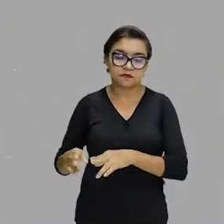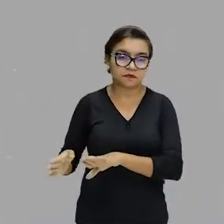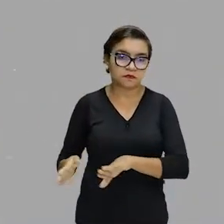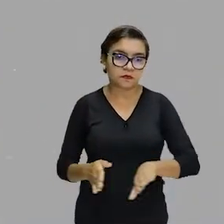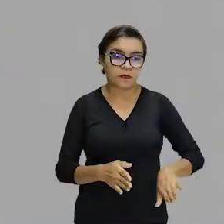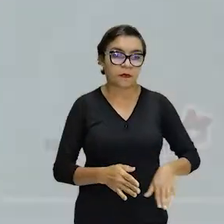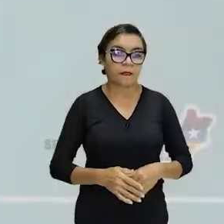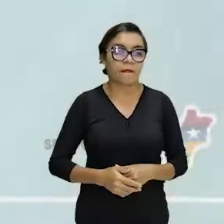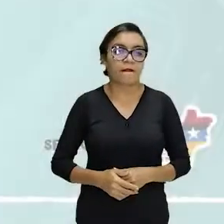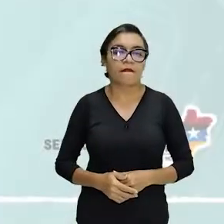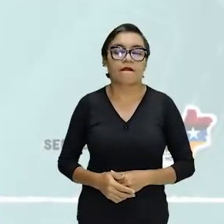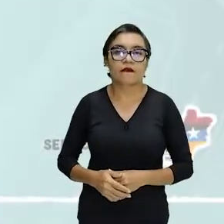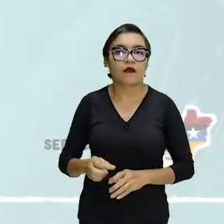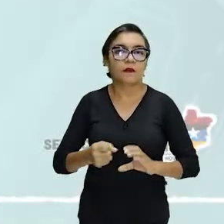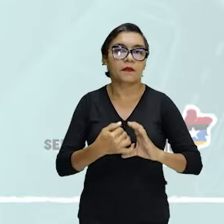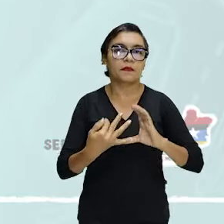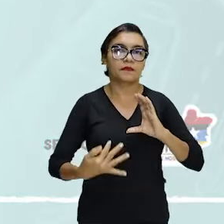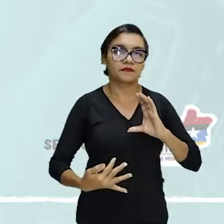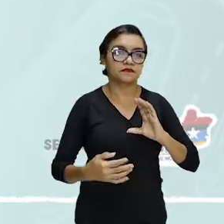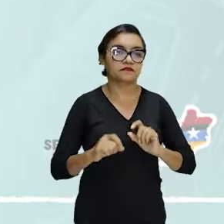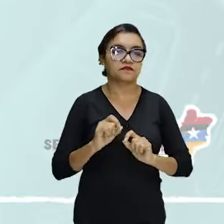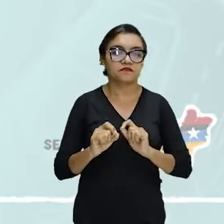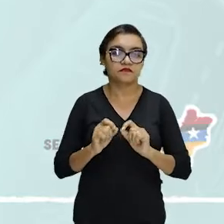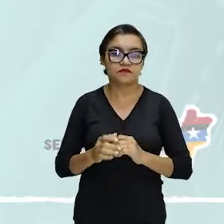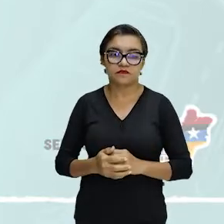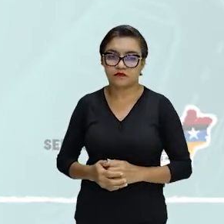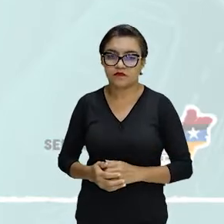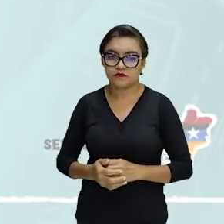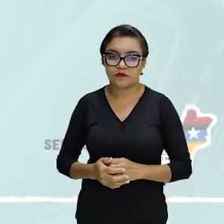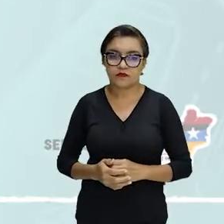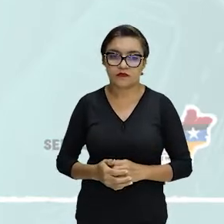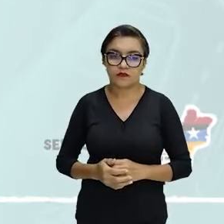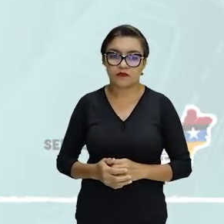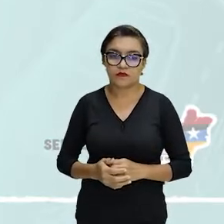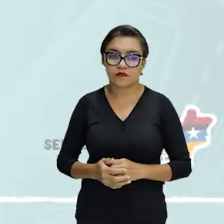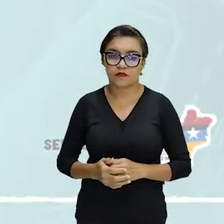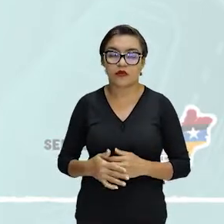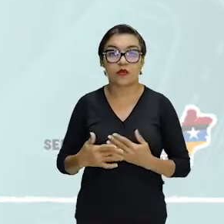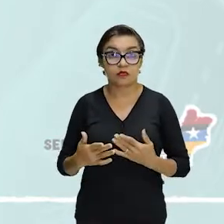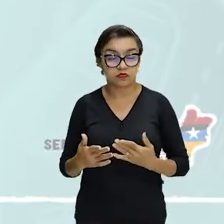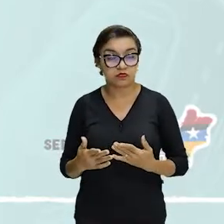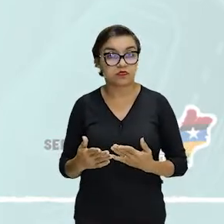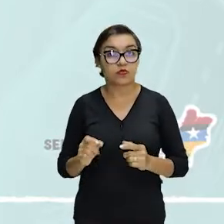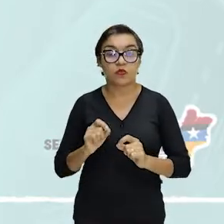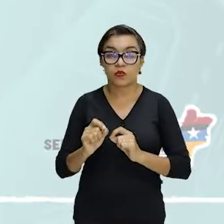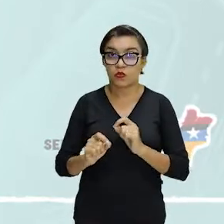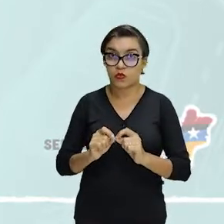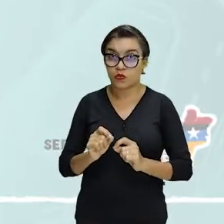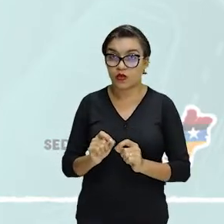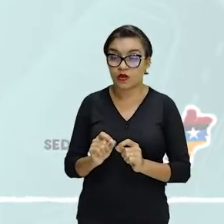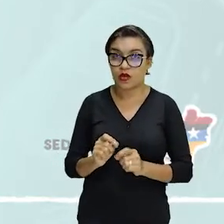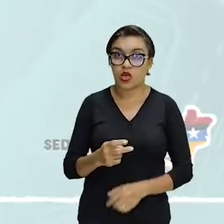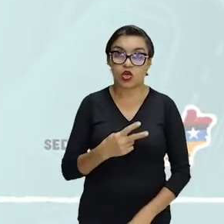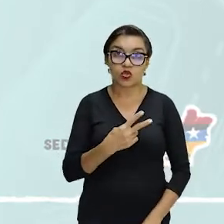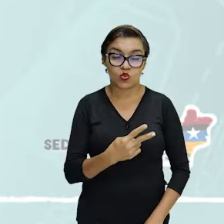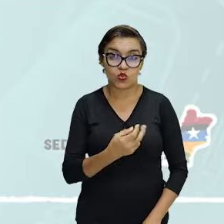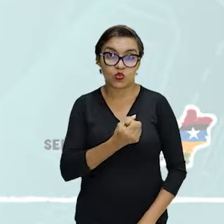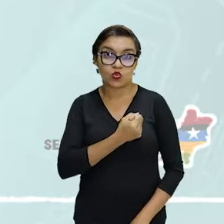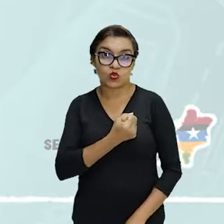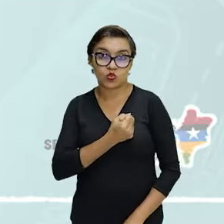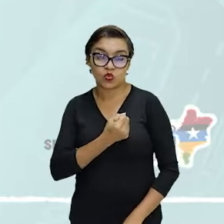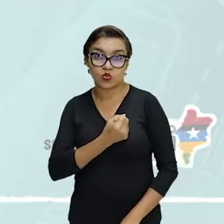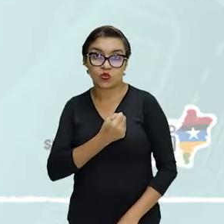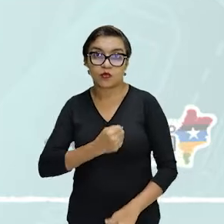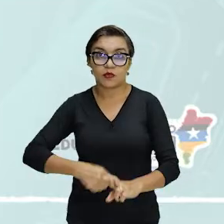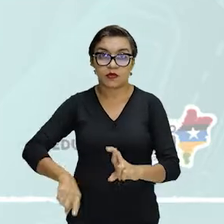Vamos ver agora as propriedades, tá? No caso, eu tenho que considerar dois números reais aqui chamados de